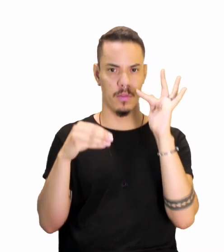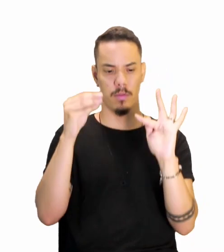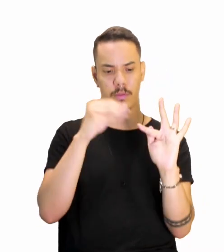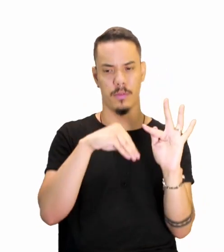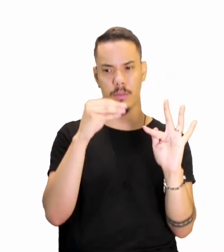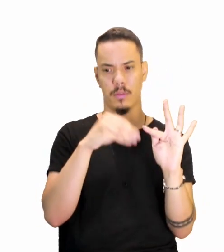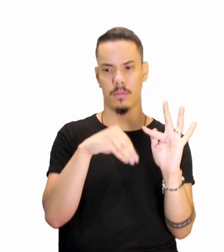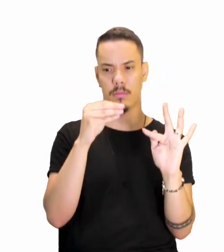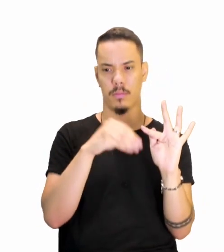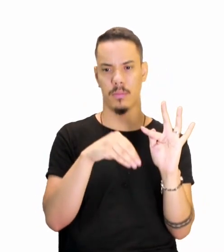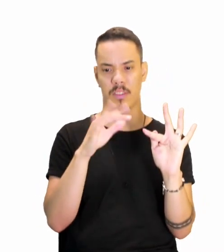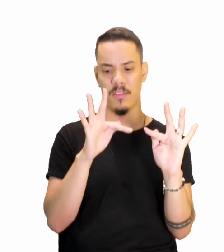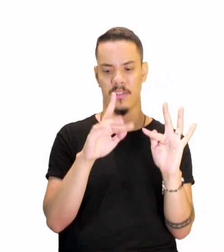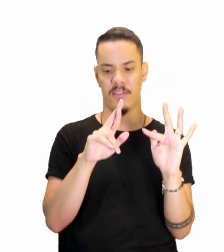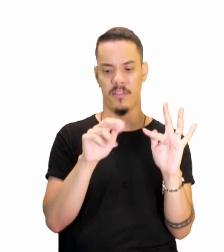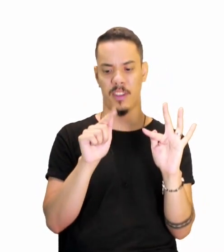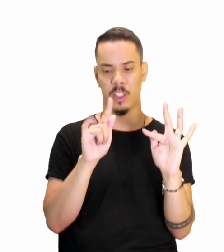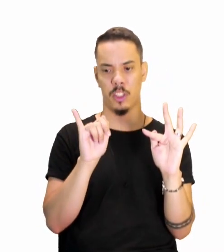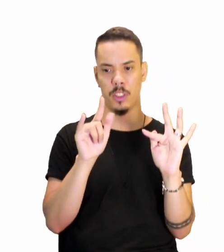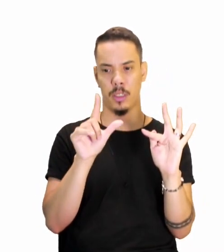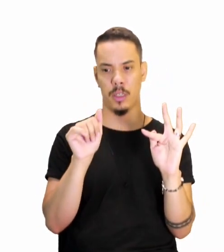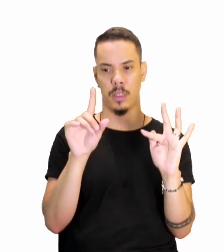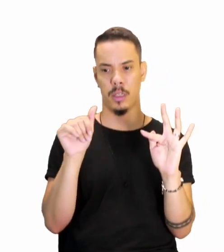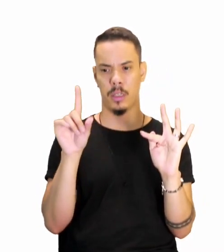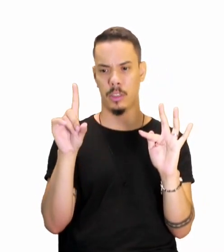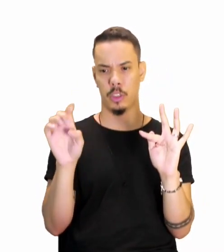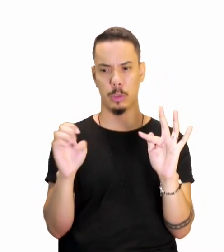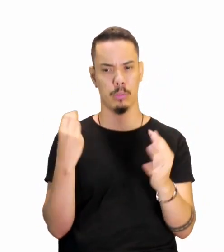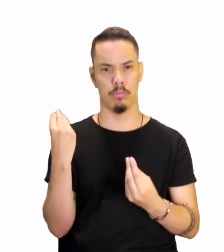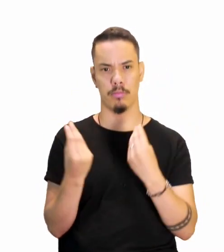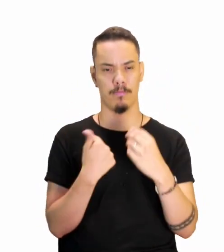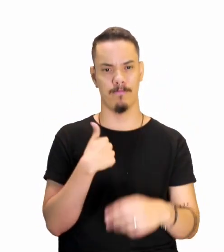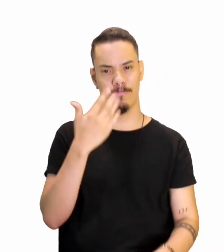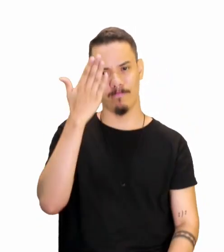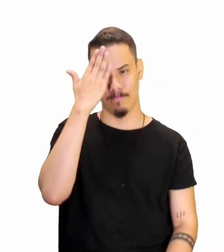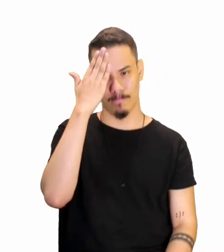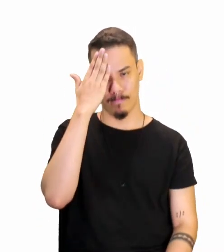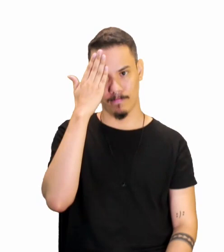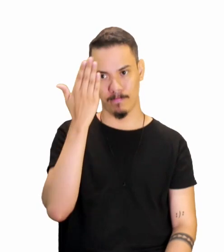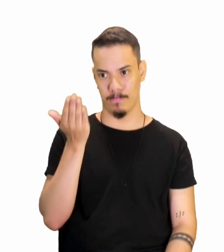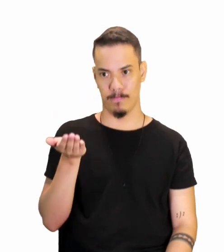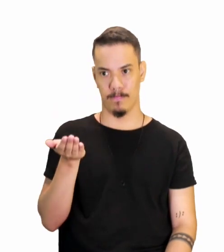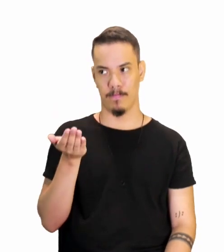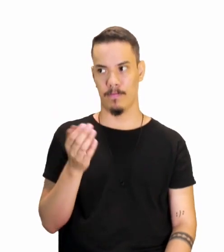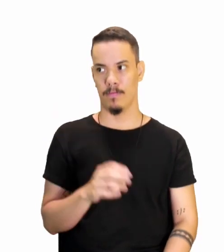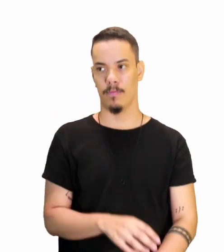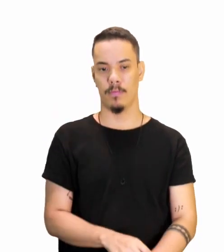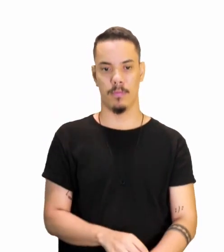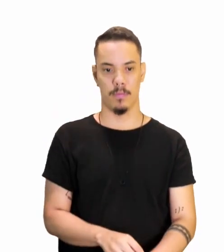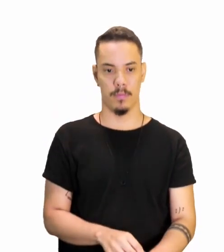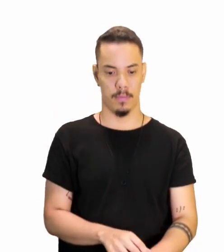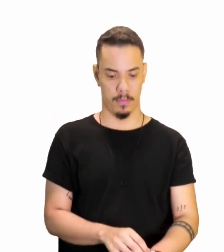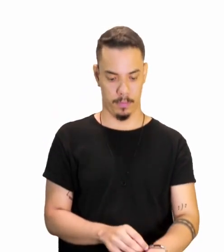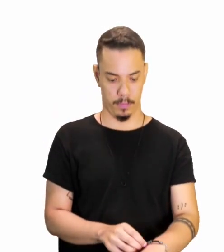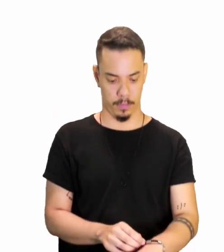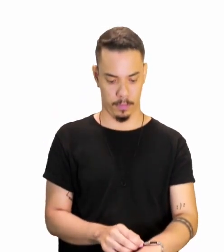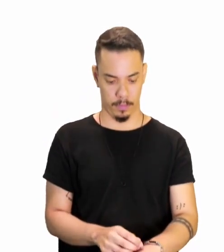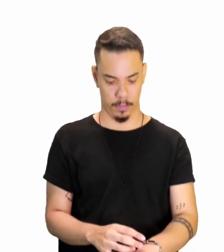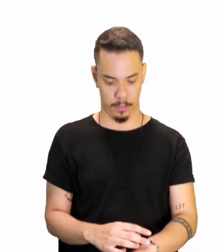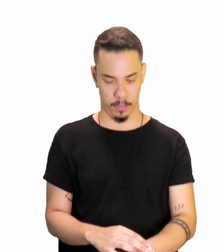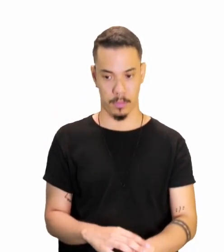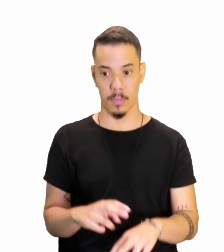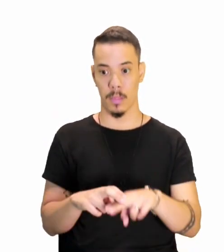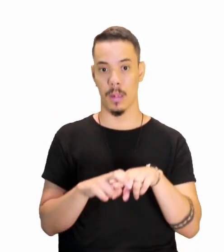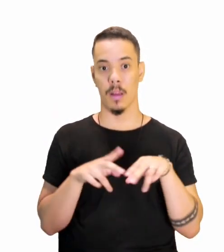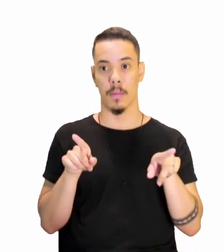Fragilidade? Como que vai ver se a flor é frágil? Tá, ó, a fragilidade, então também é um substantivo,